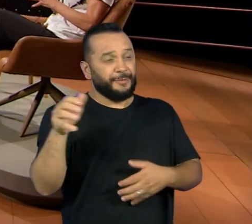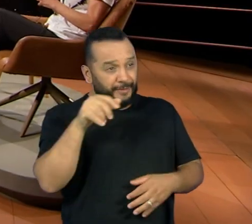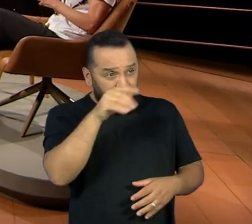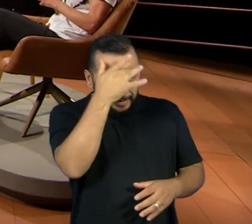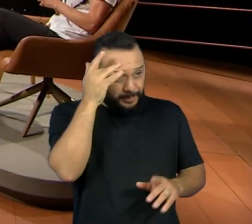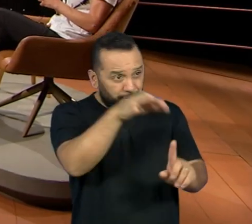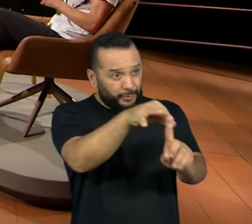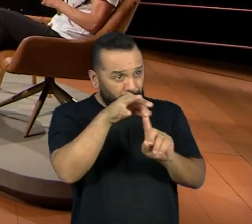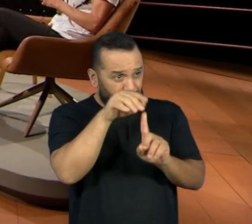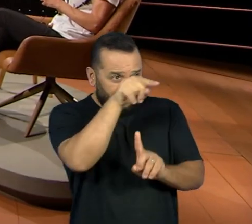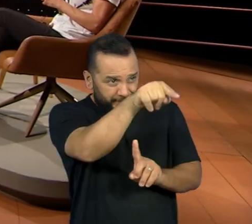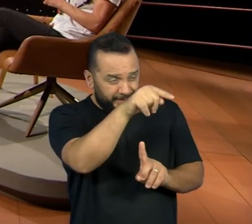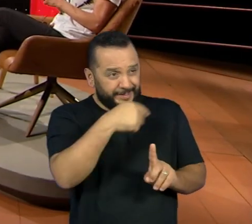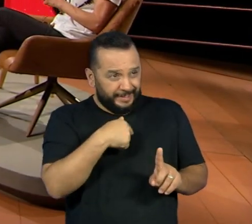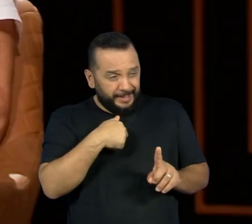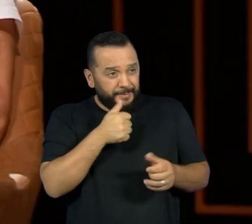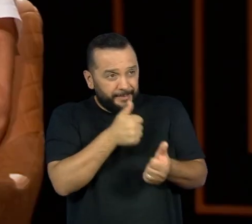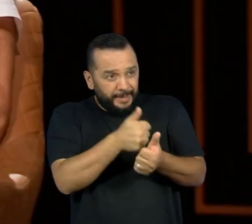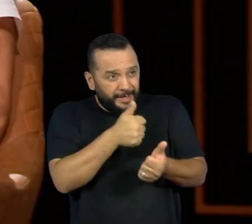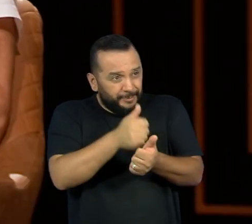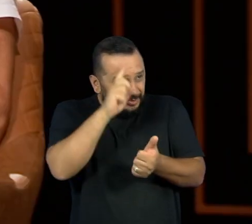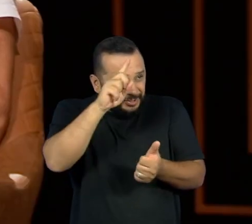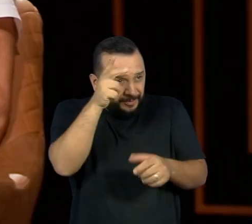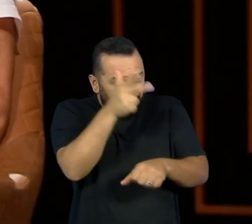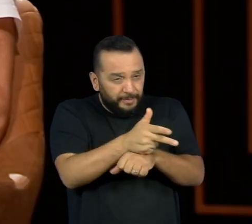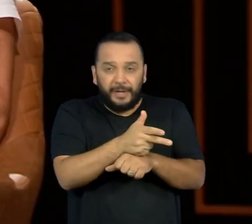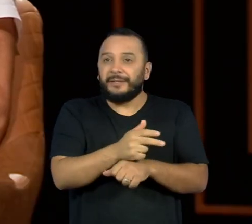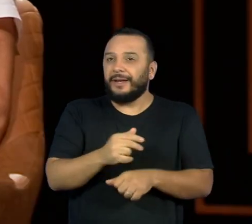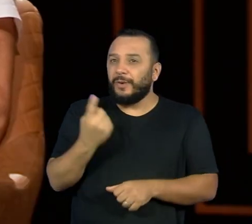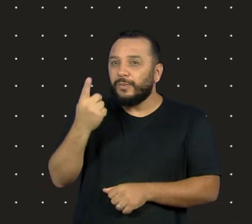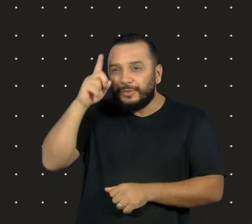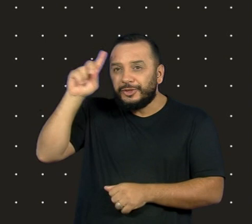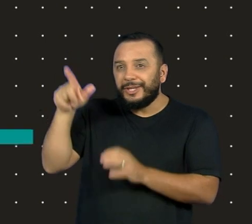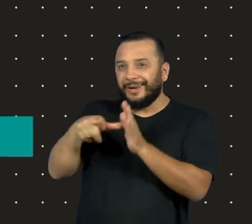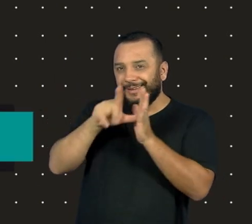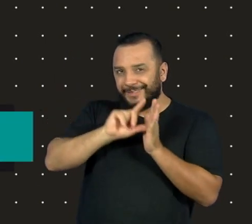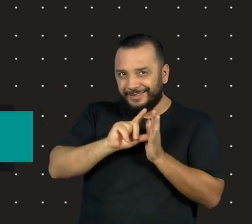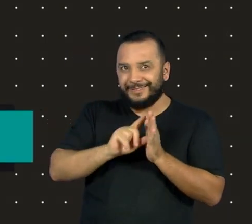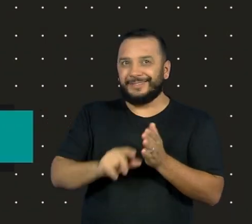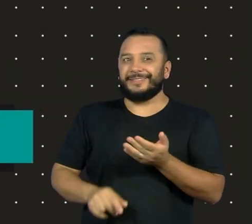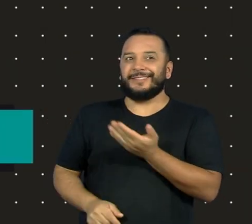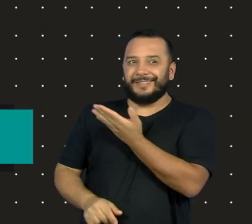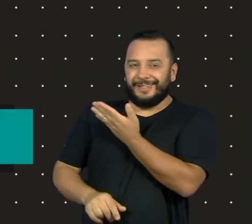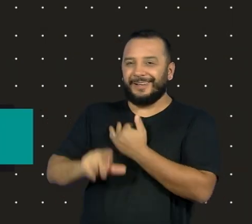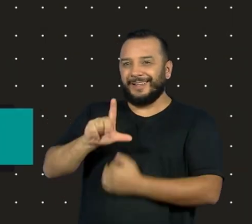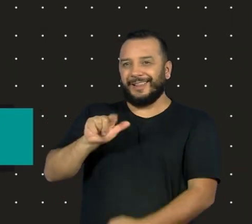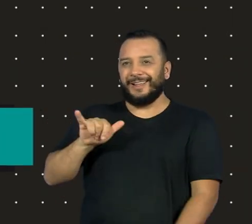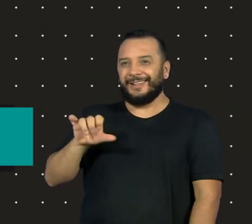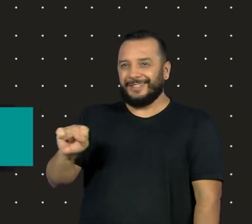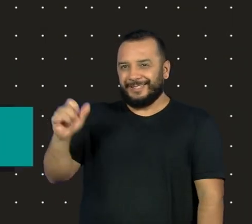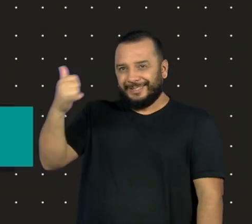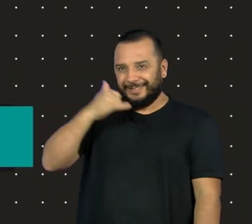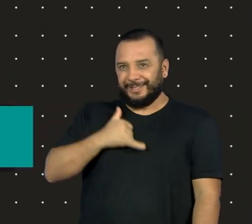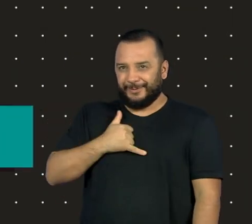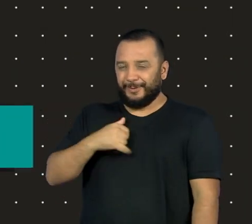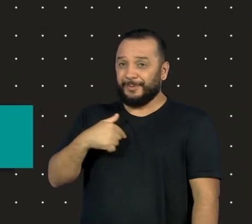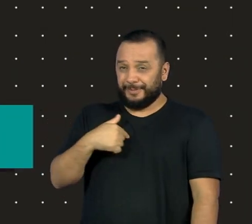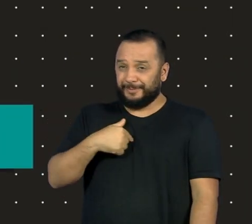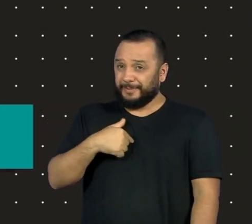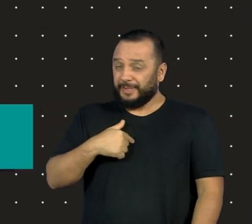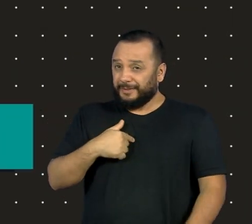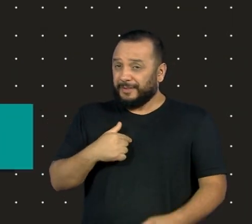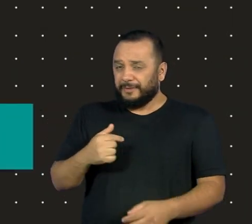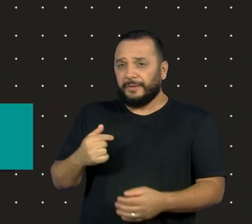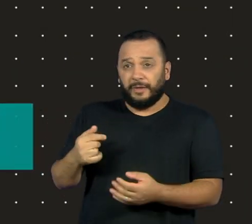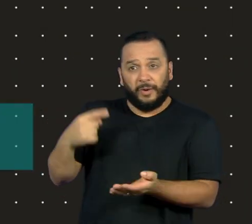Na véspera. Na véspera. A Laís me ligou e falou, Clarice, você aceita, vamos tomar um